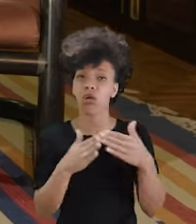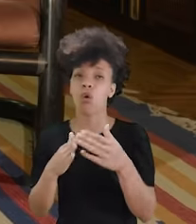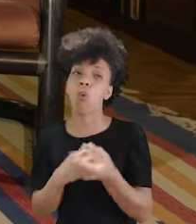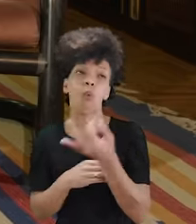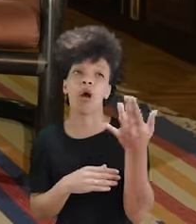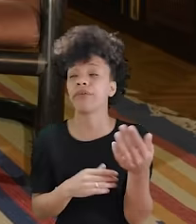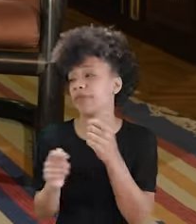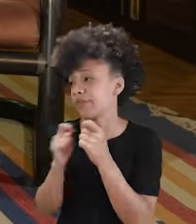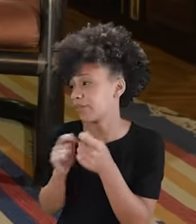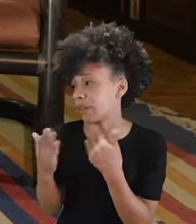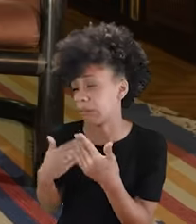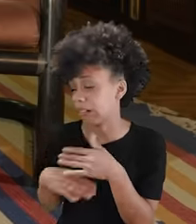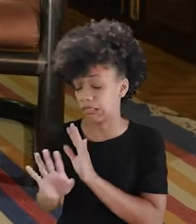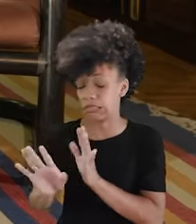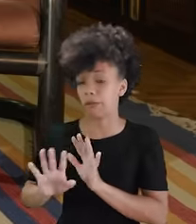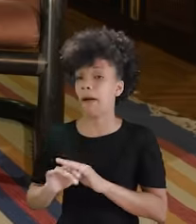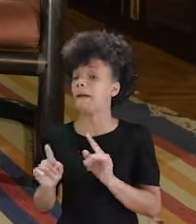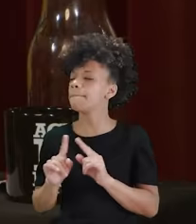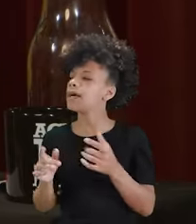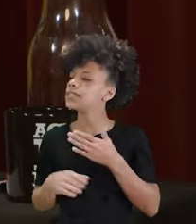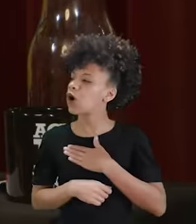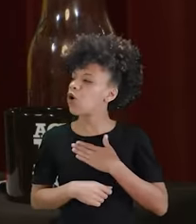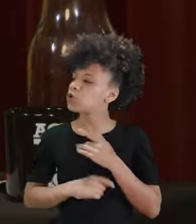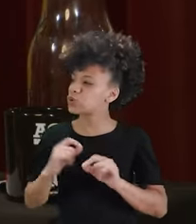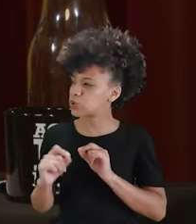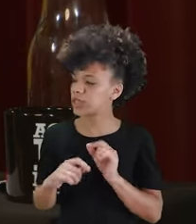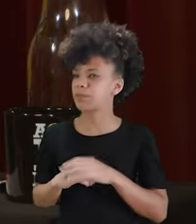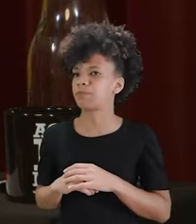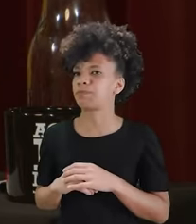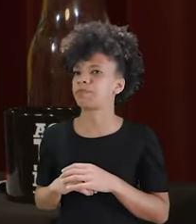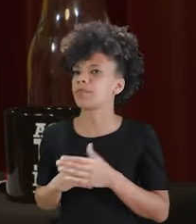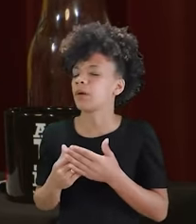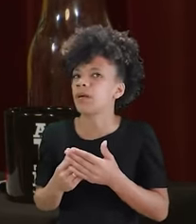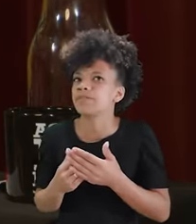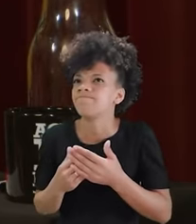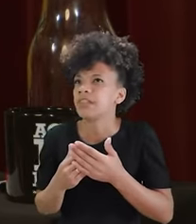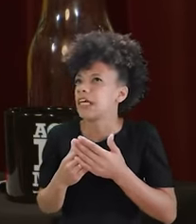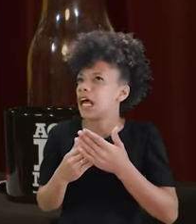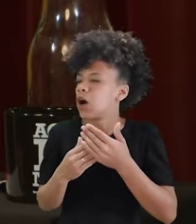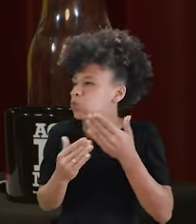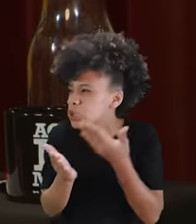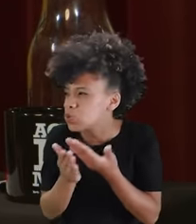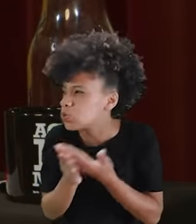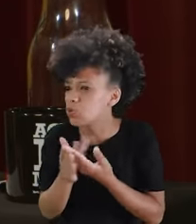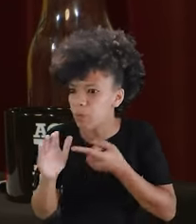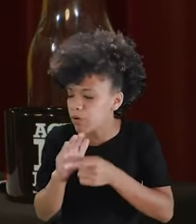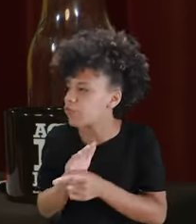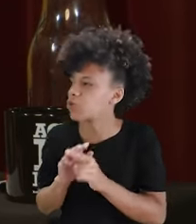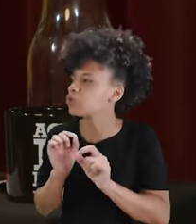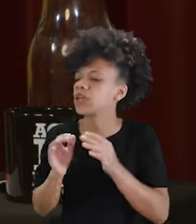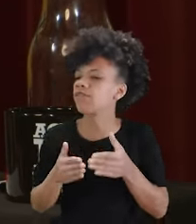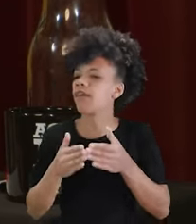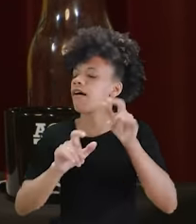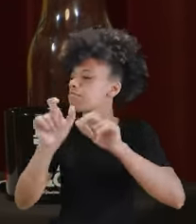nós vai lá na minha mãe entrevista mesma coisa muito técnica mas eu gosto muito dessa questão antropológica né que você tá me trazendo assim